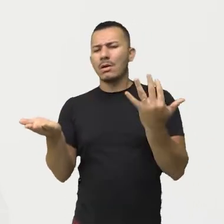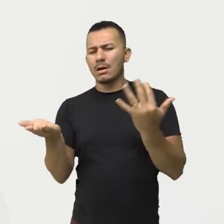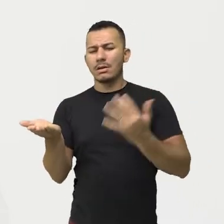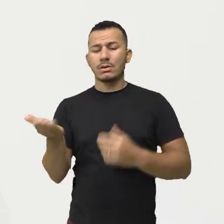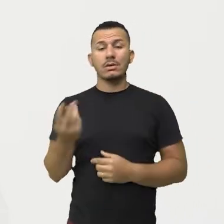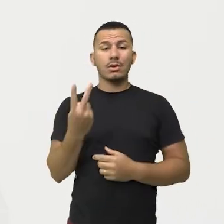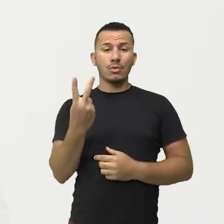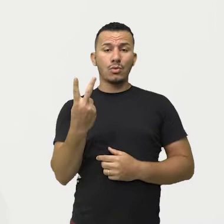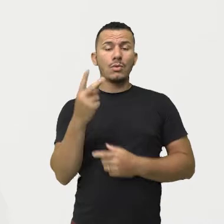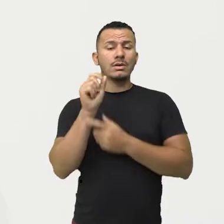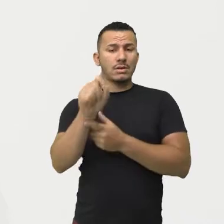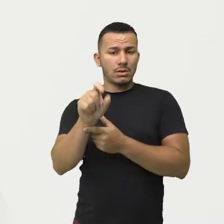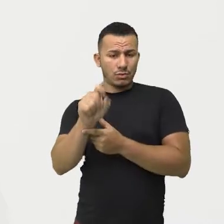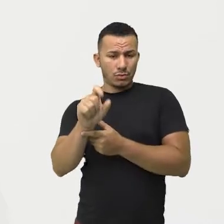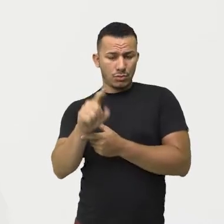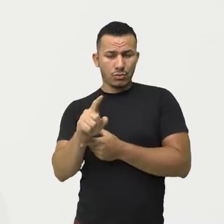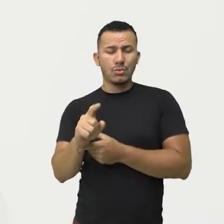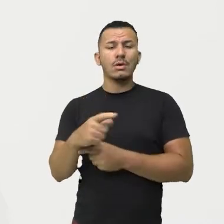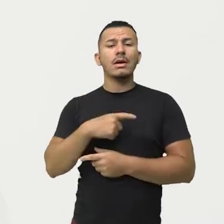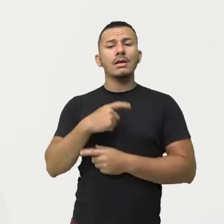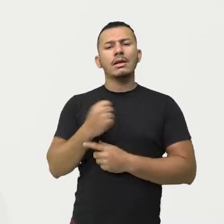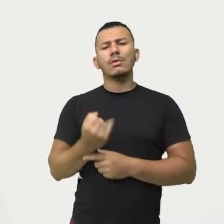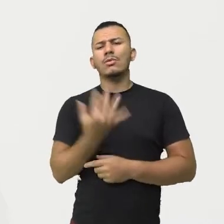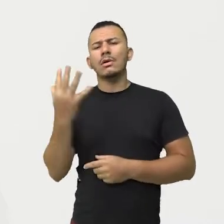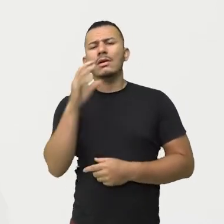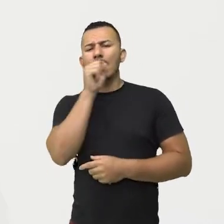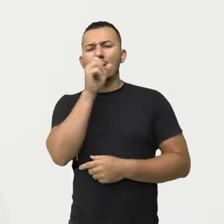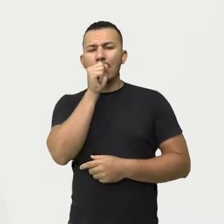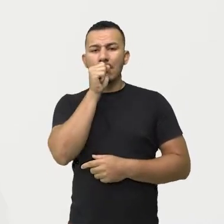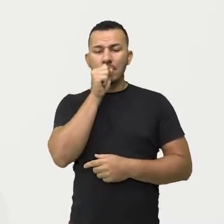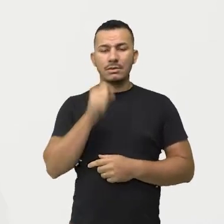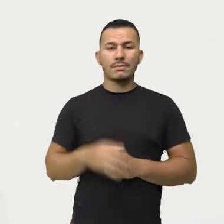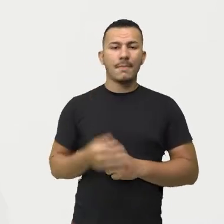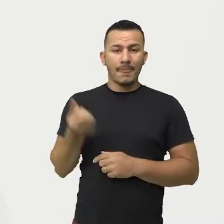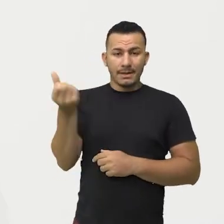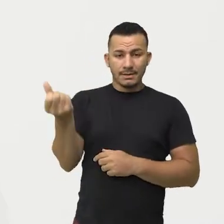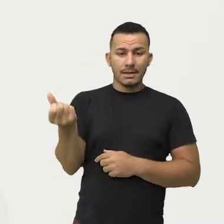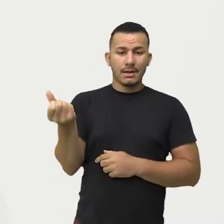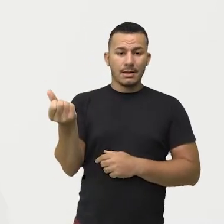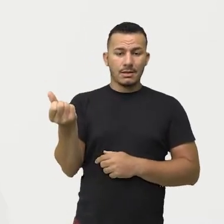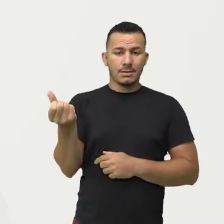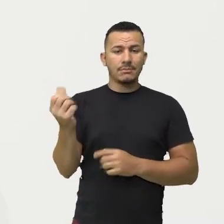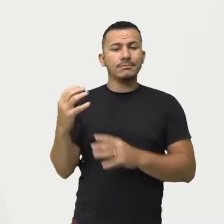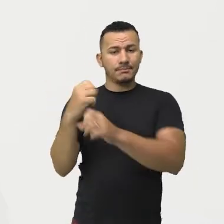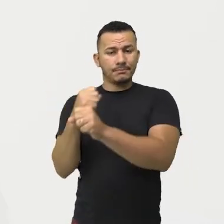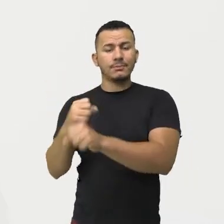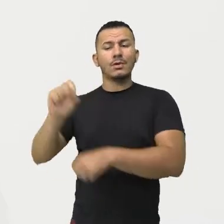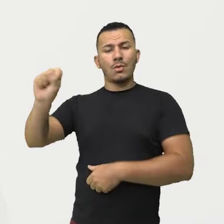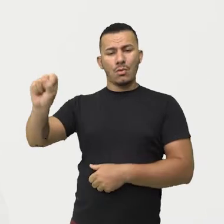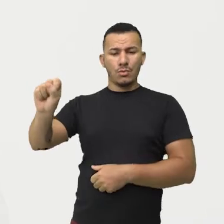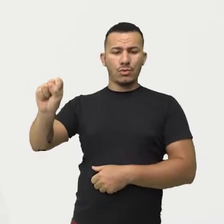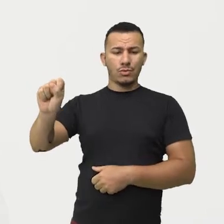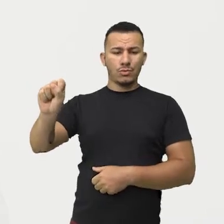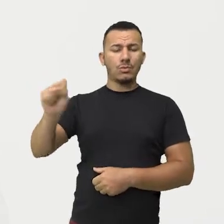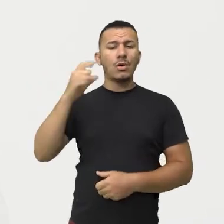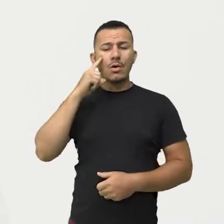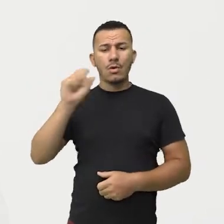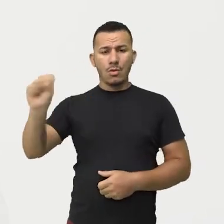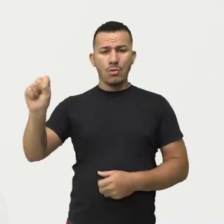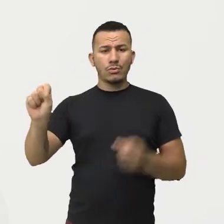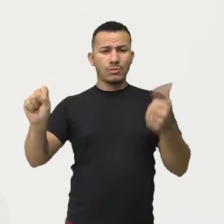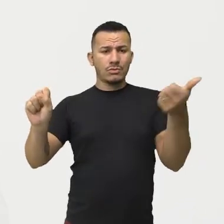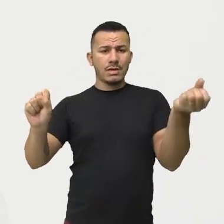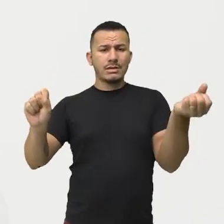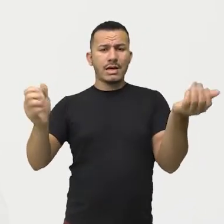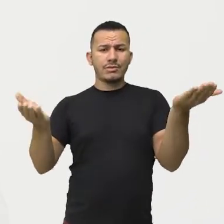2 azuis e eu tenho 1, 2, 3, 4, 5, 6. Eu tenho 8. Olha só, pessoal, altamente